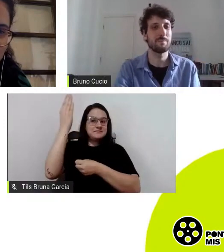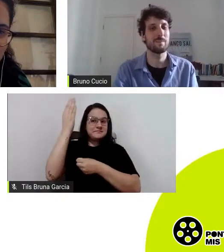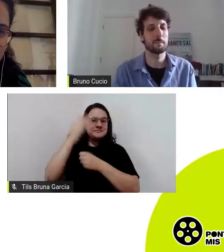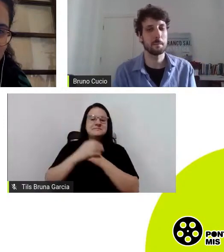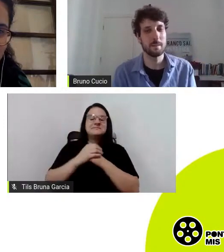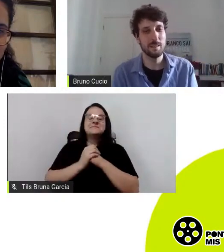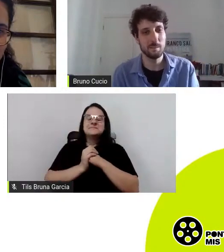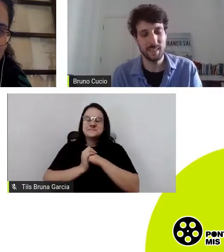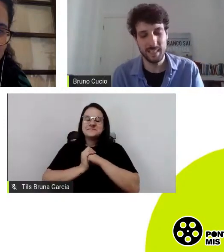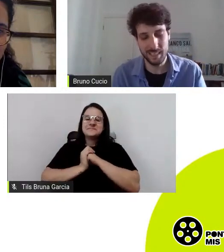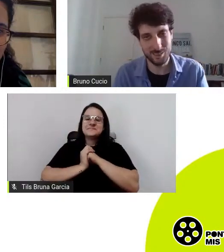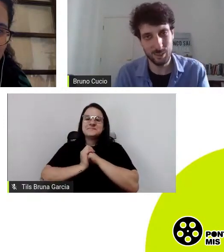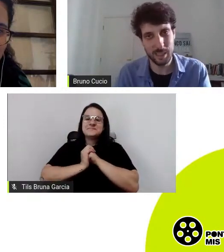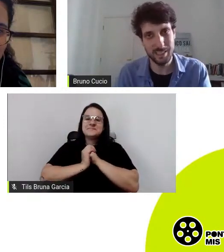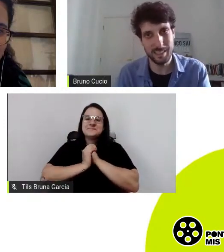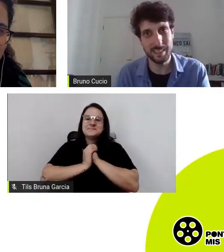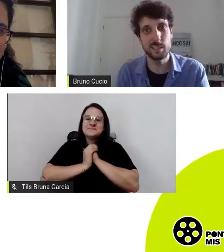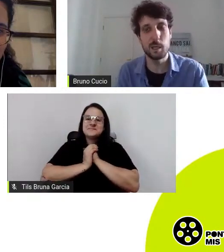casa.